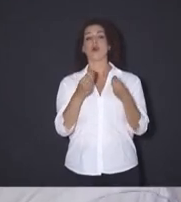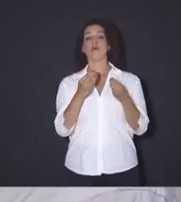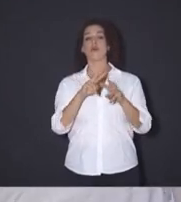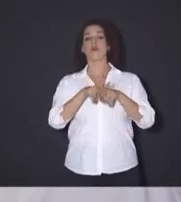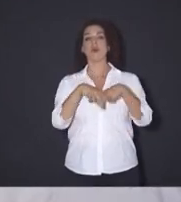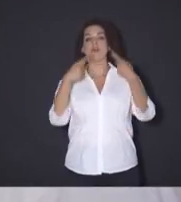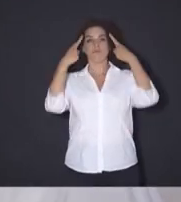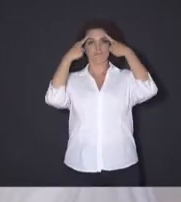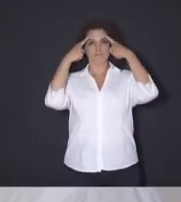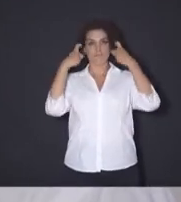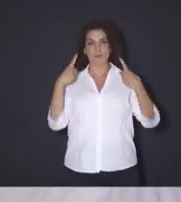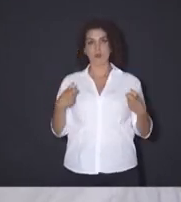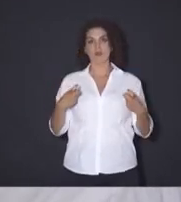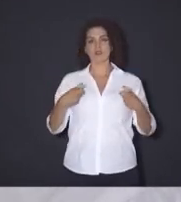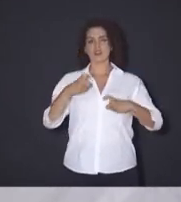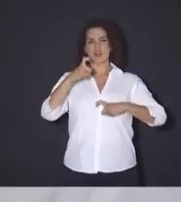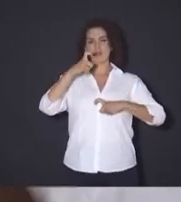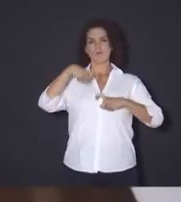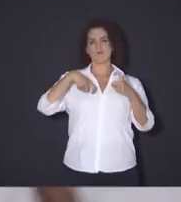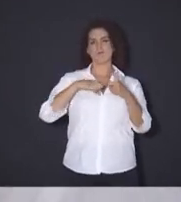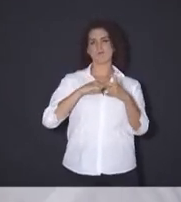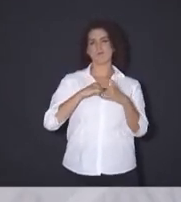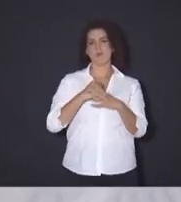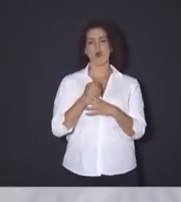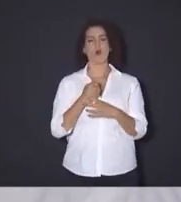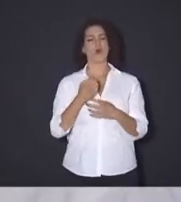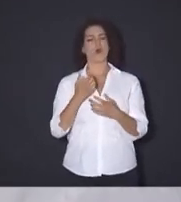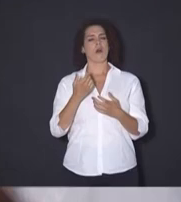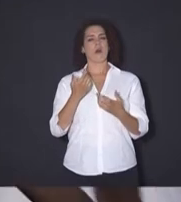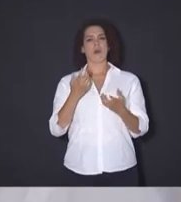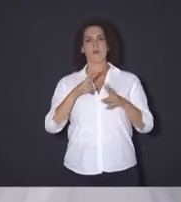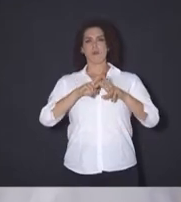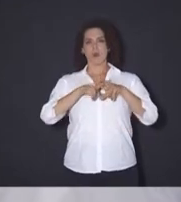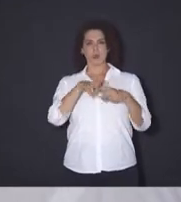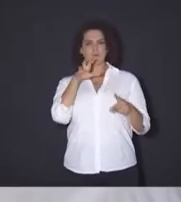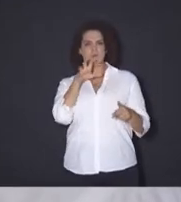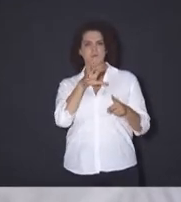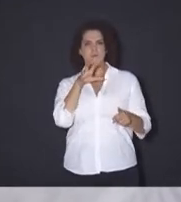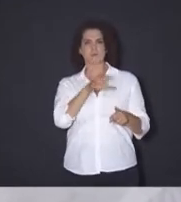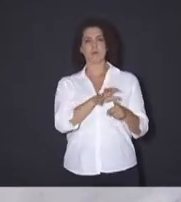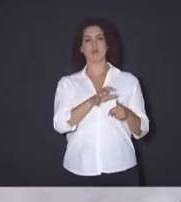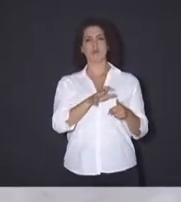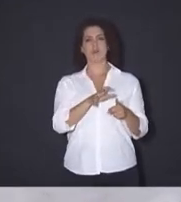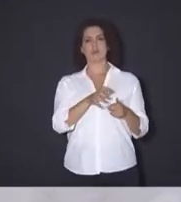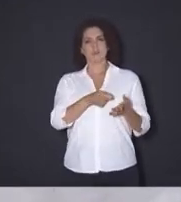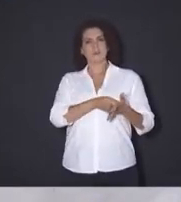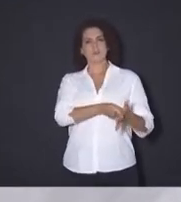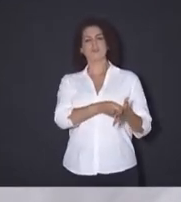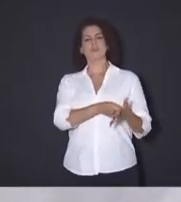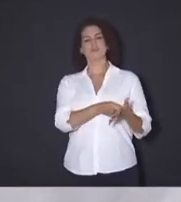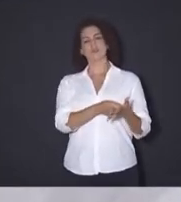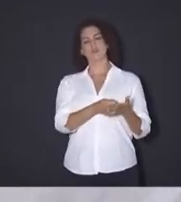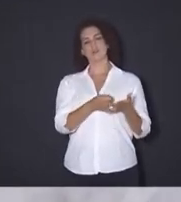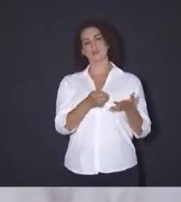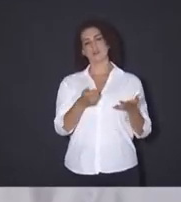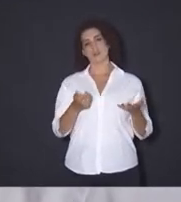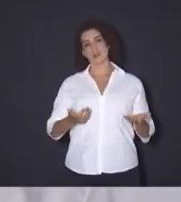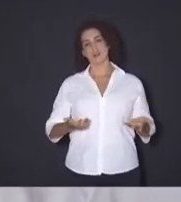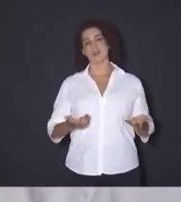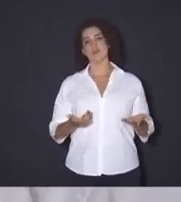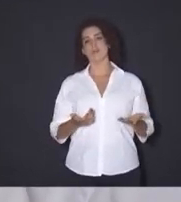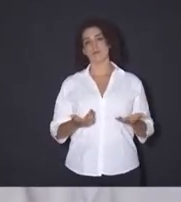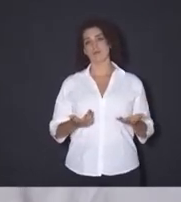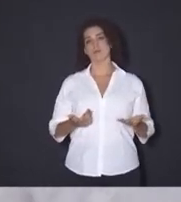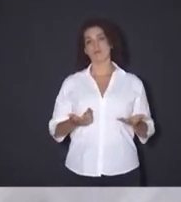também do estupro também do assédio através da coação e enfim então eu